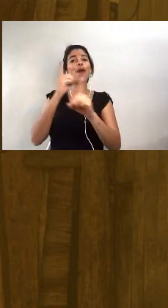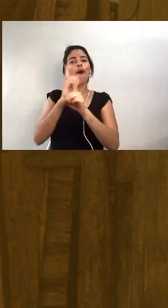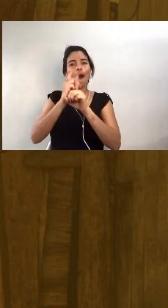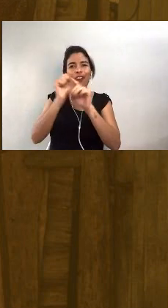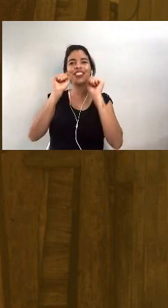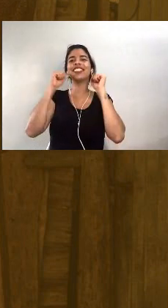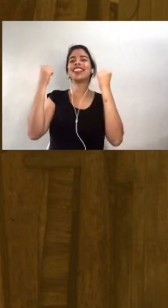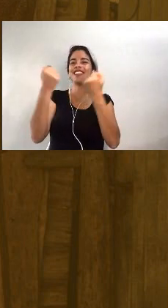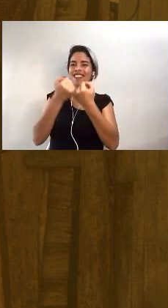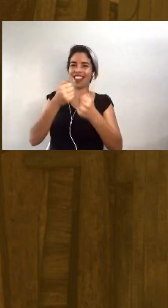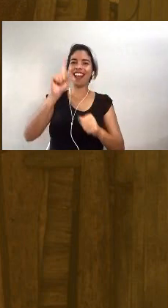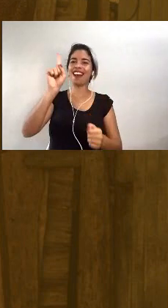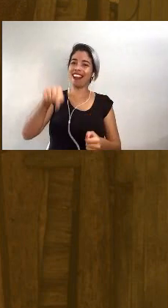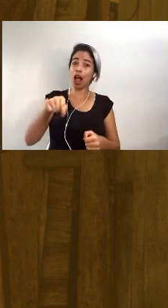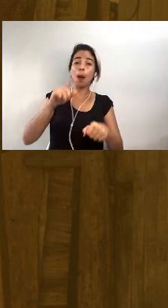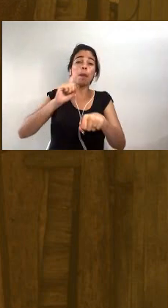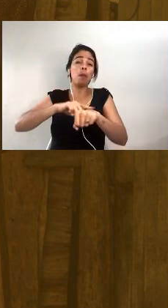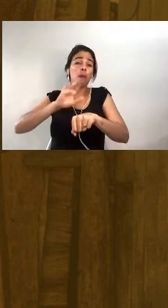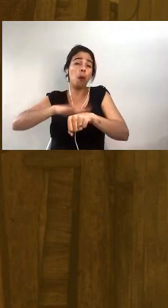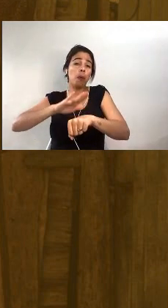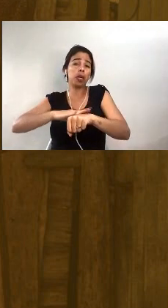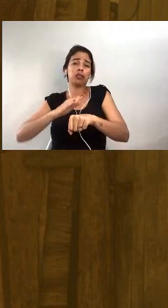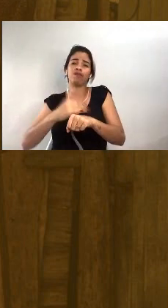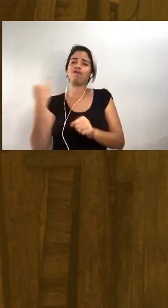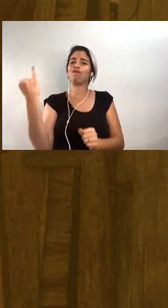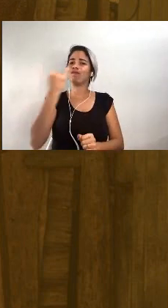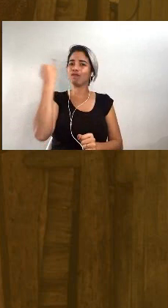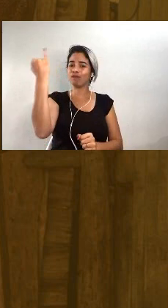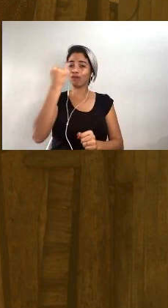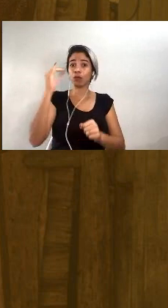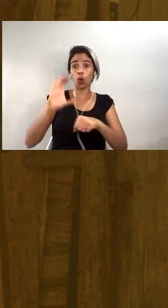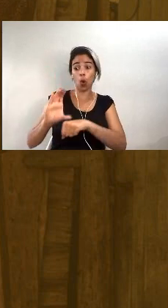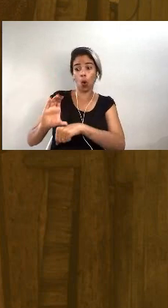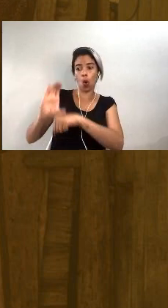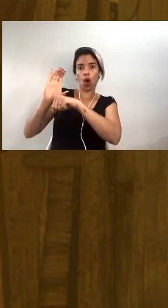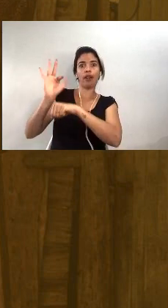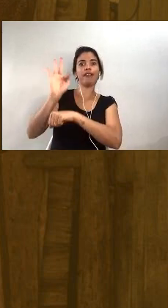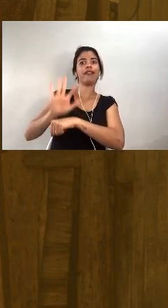seminário, desse momento histórico para o Conselho Federal de Psicologia,